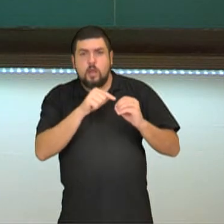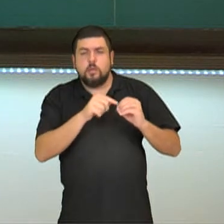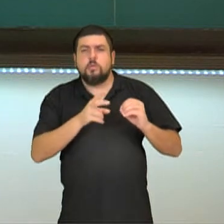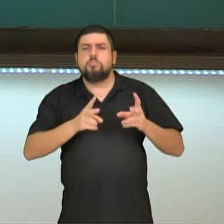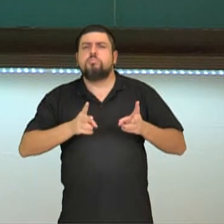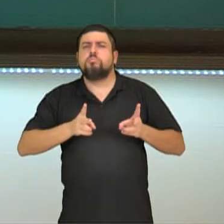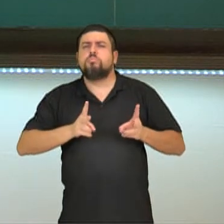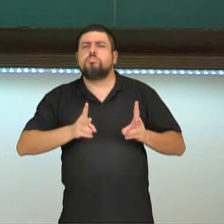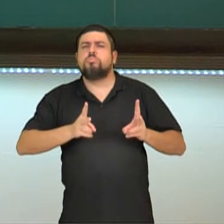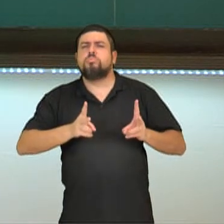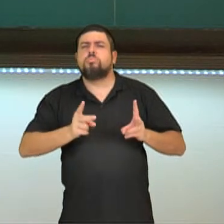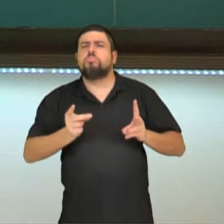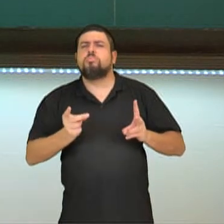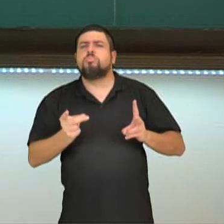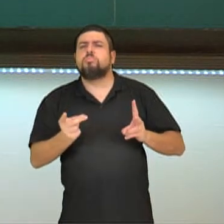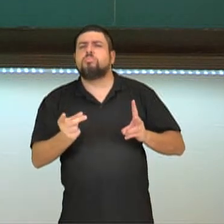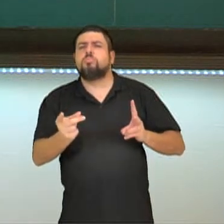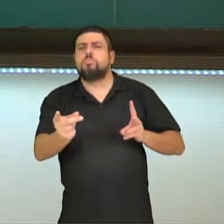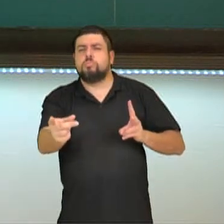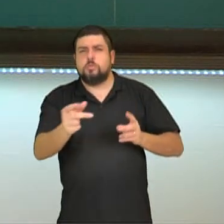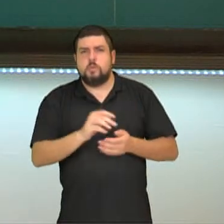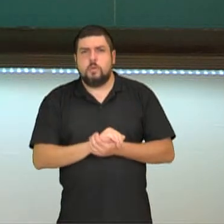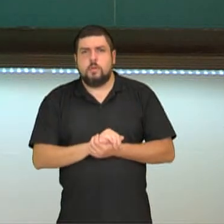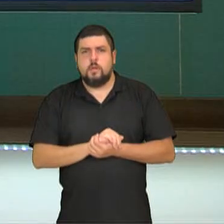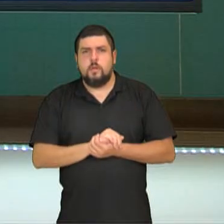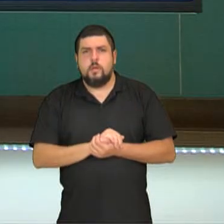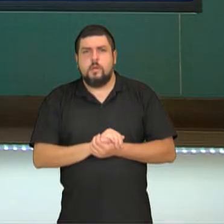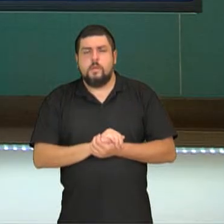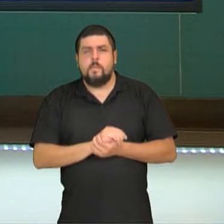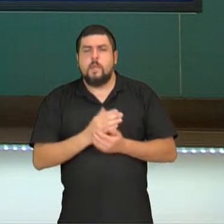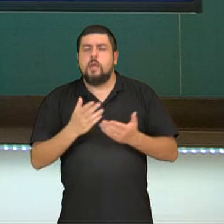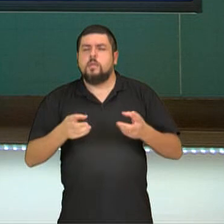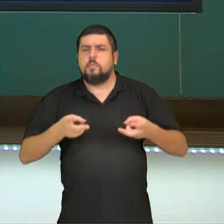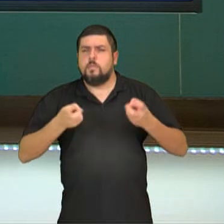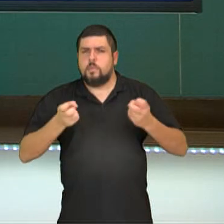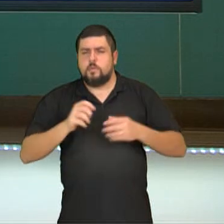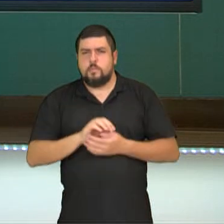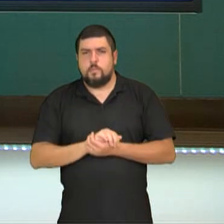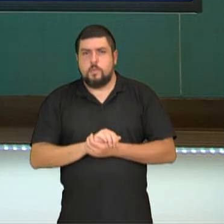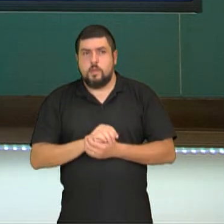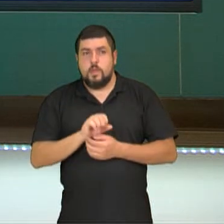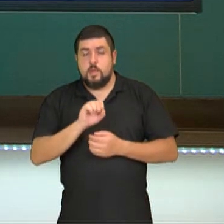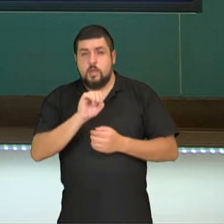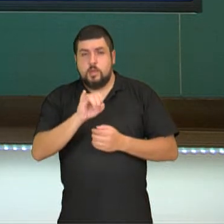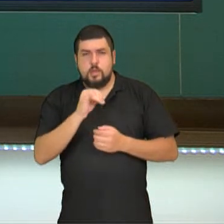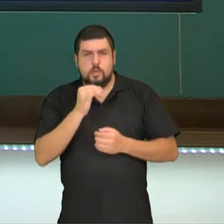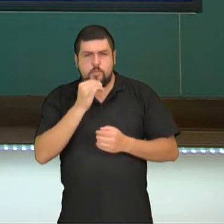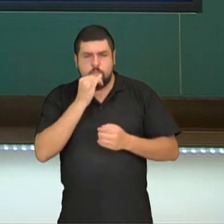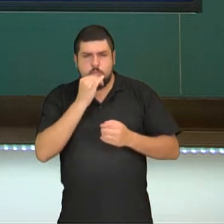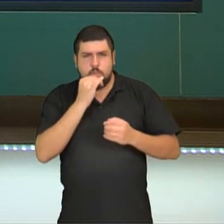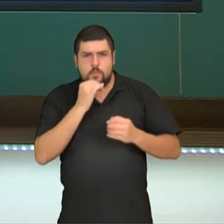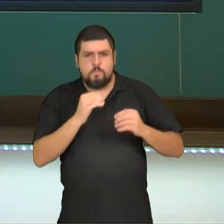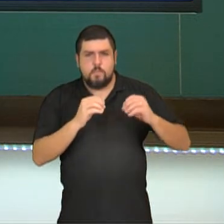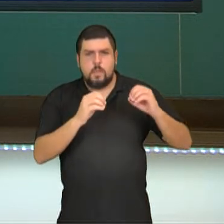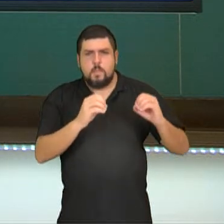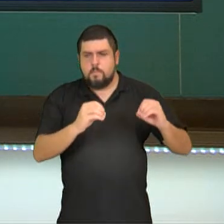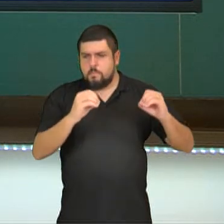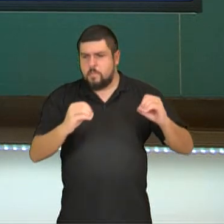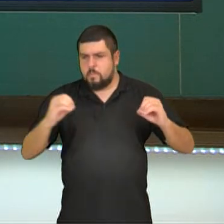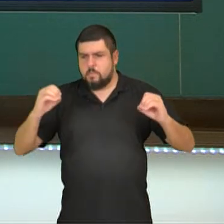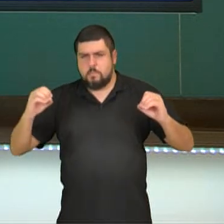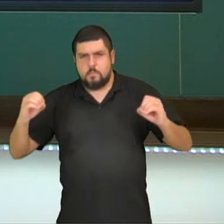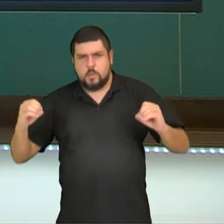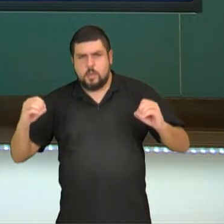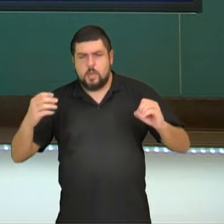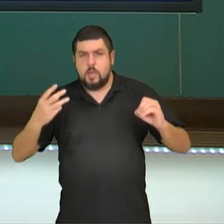não pode se criar e nem destruir carga elétrica. Então veja só, se eu tiver três corpos aqui, eles podem sofrer o processo que você